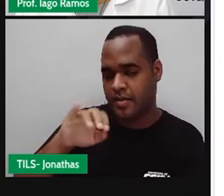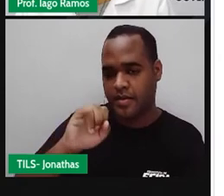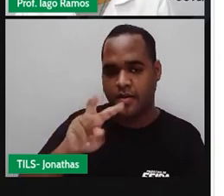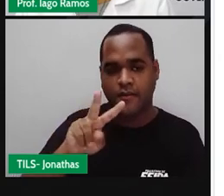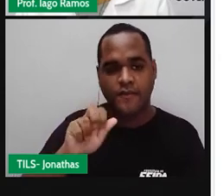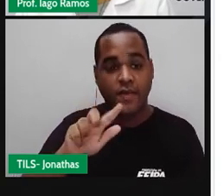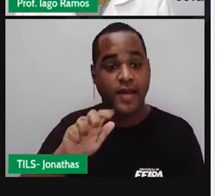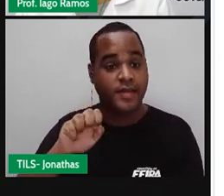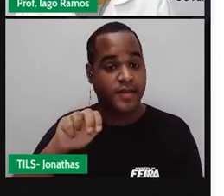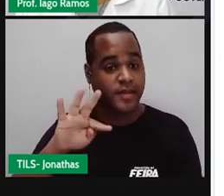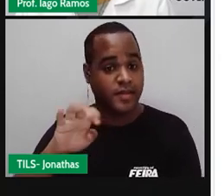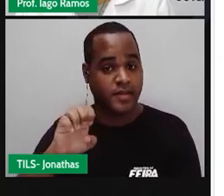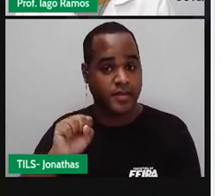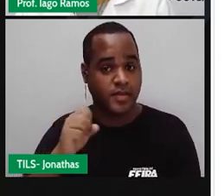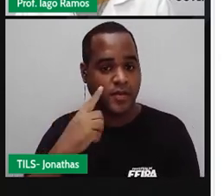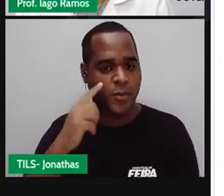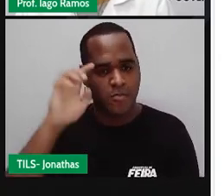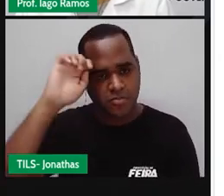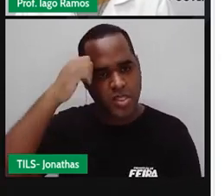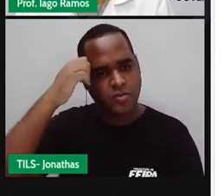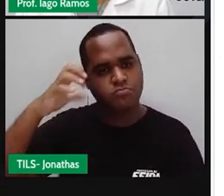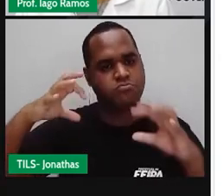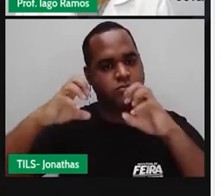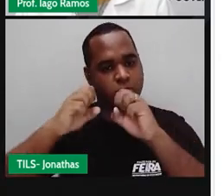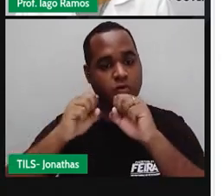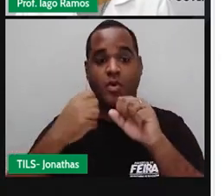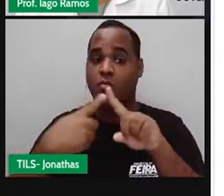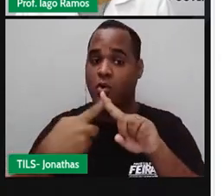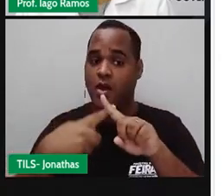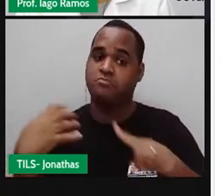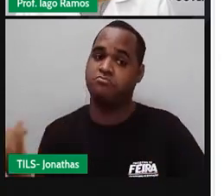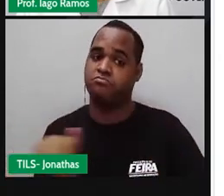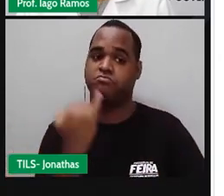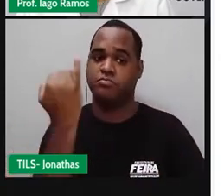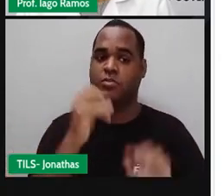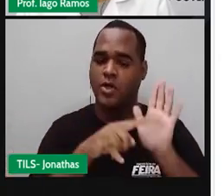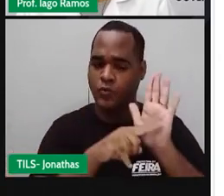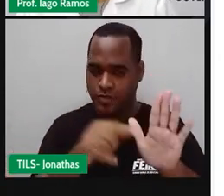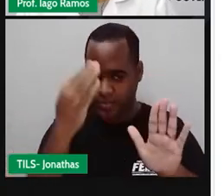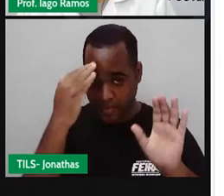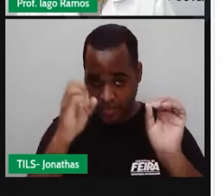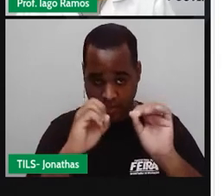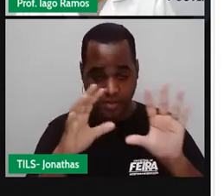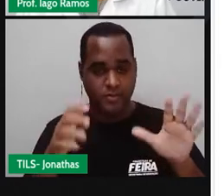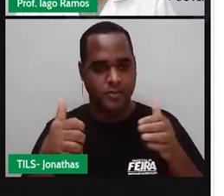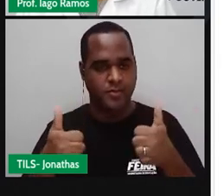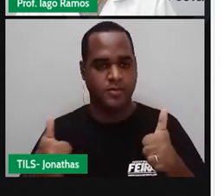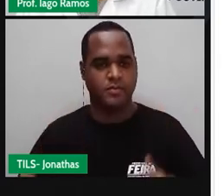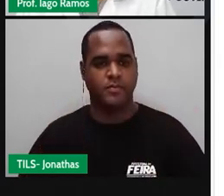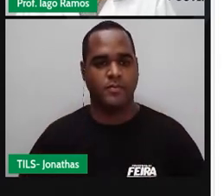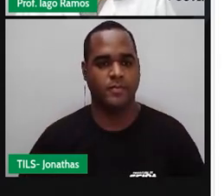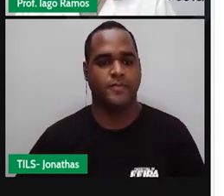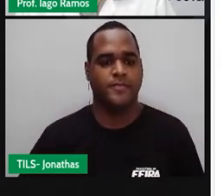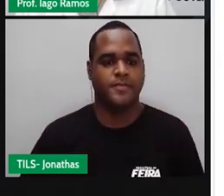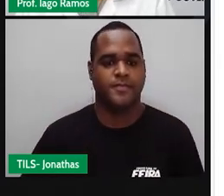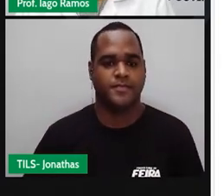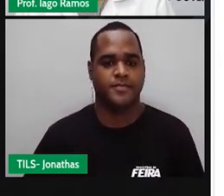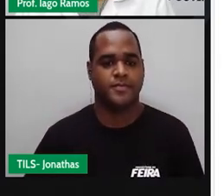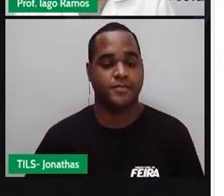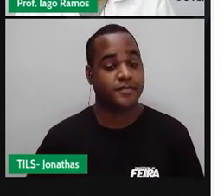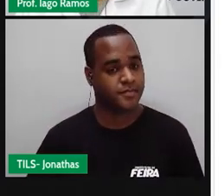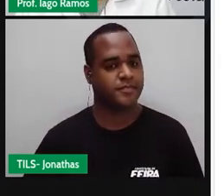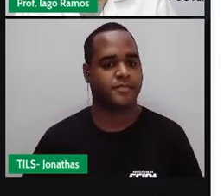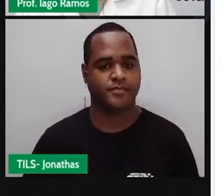aqui com mais destaque Vamos botar um porque isso aqui vai ser muito importante tá beleza as